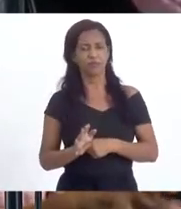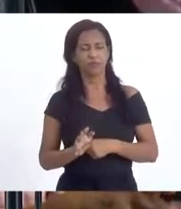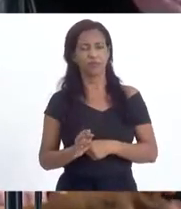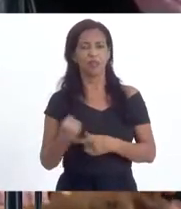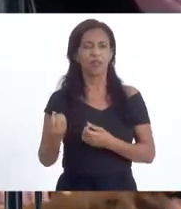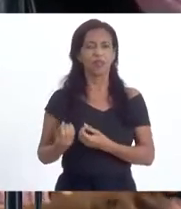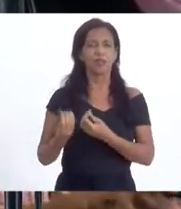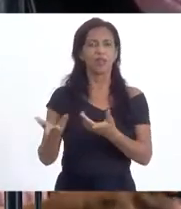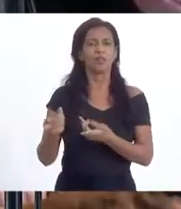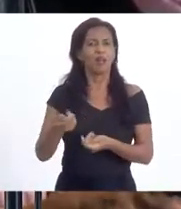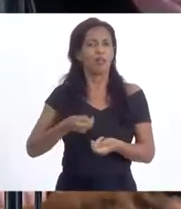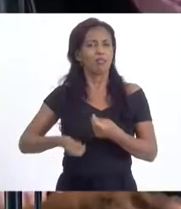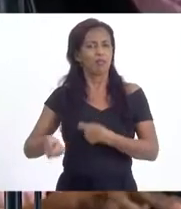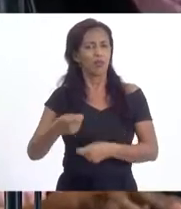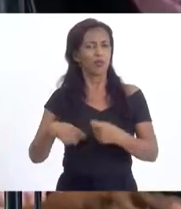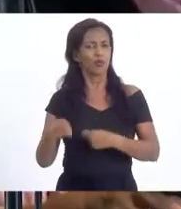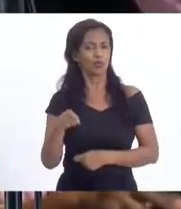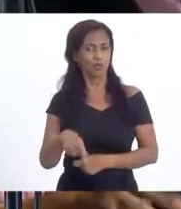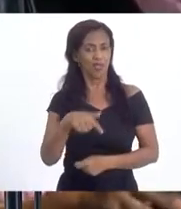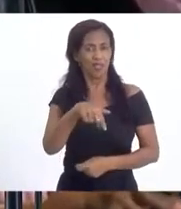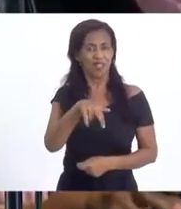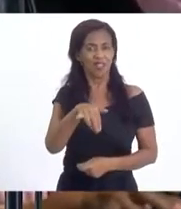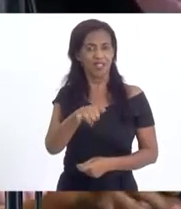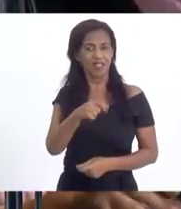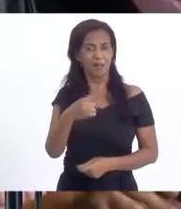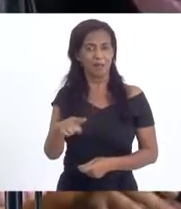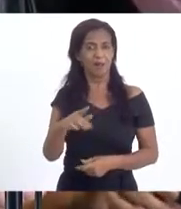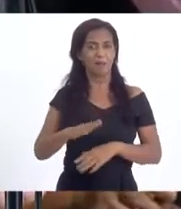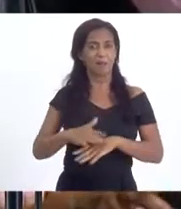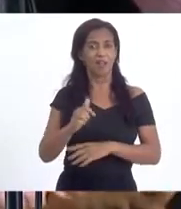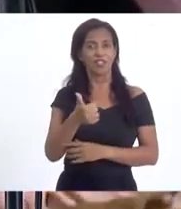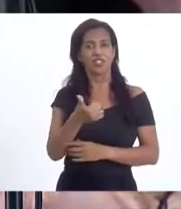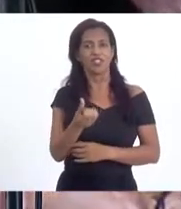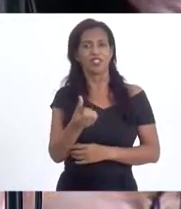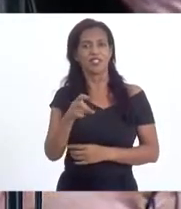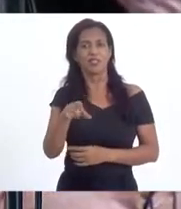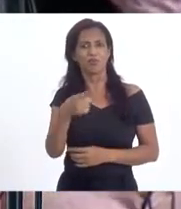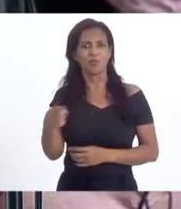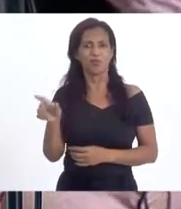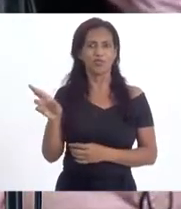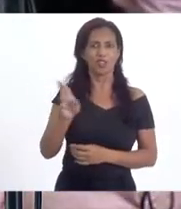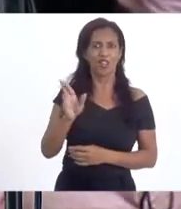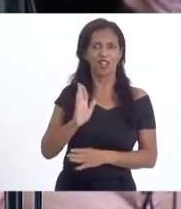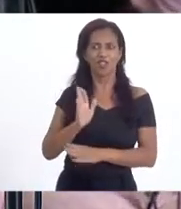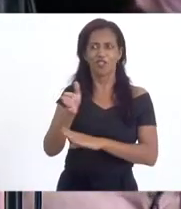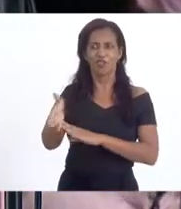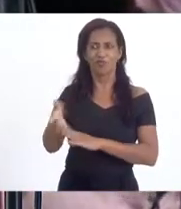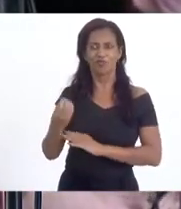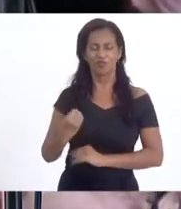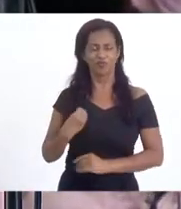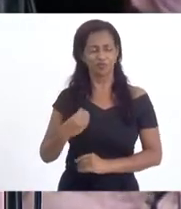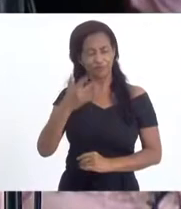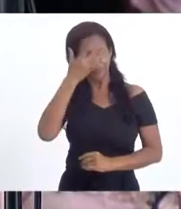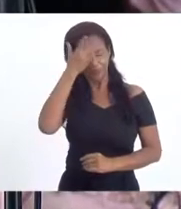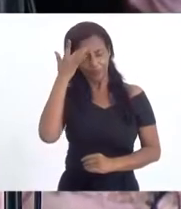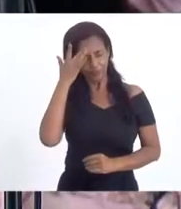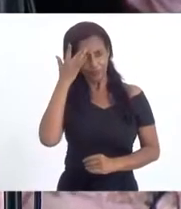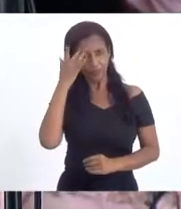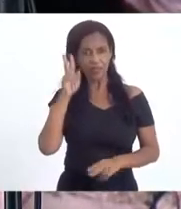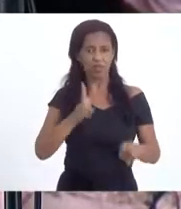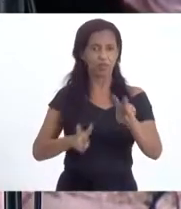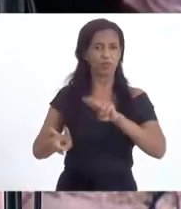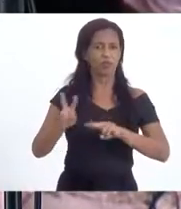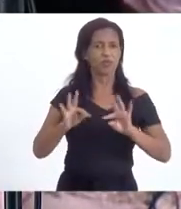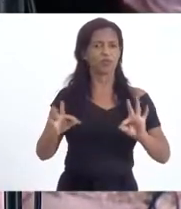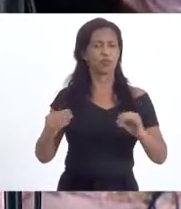circular na economia de Kissamã mais de 16 milhões de reais, direto na vida das pessoas, dinamizando toda